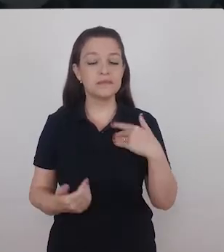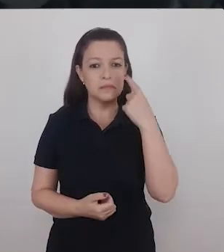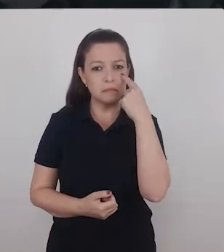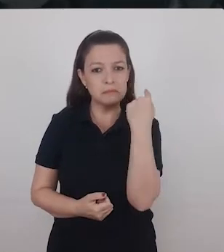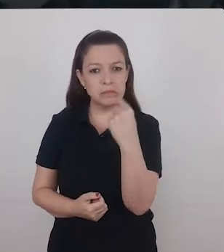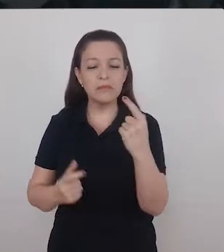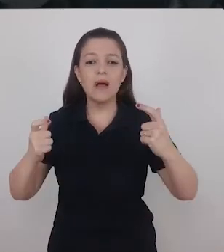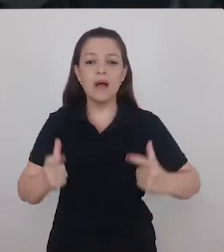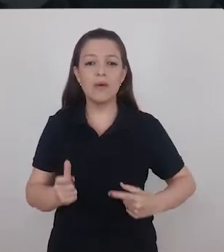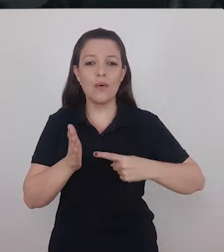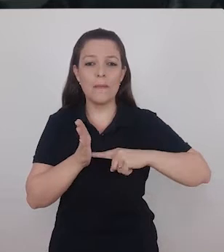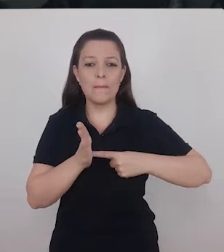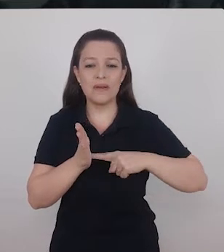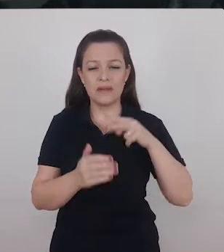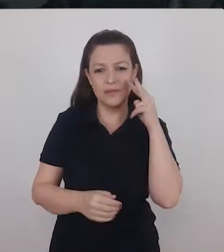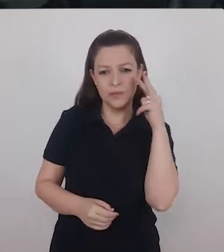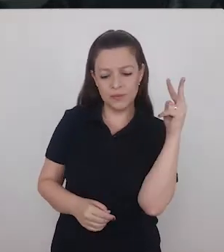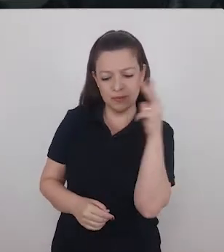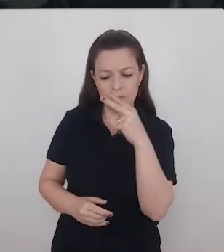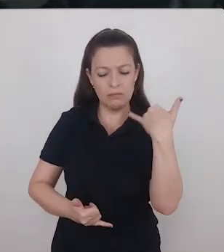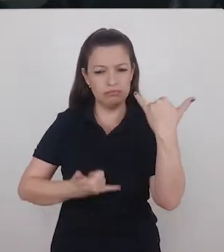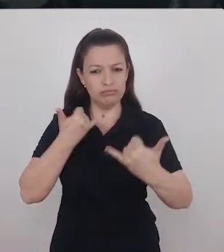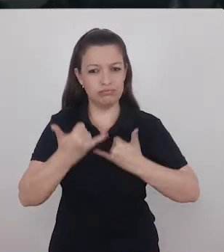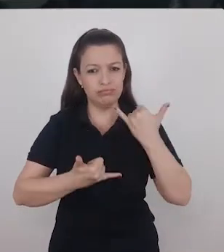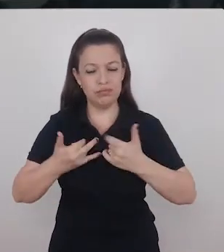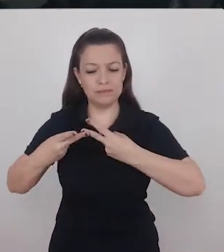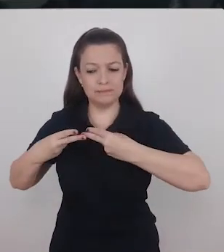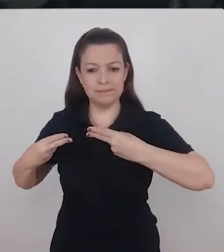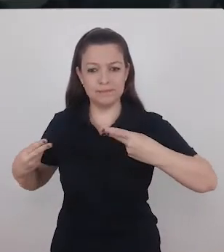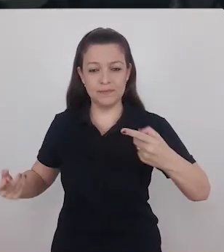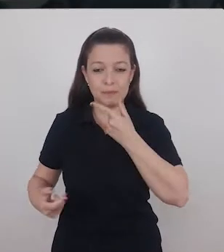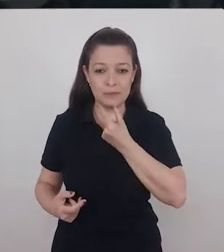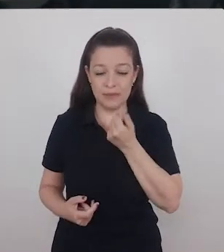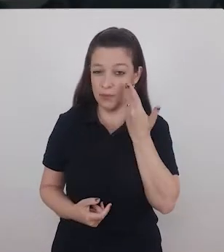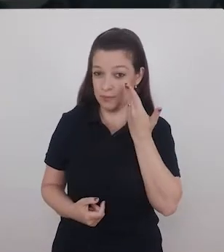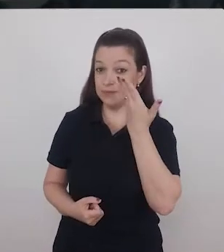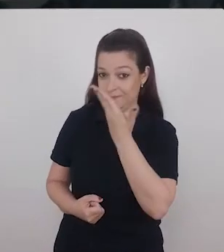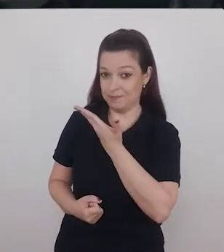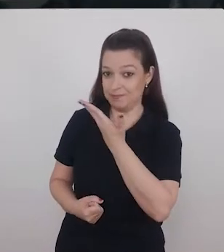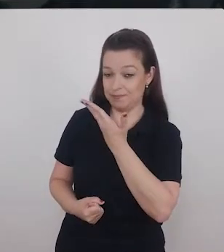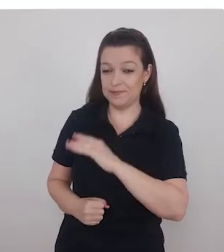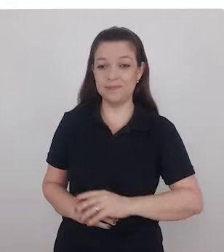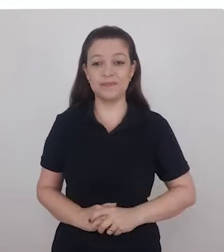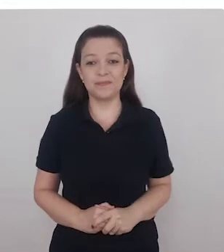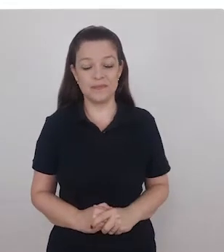Então, descobriram onde está o parafuso no meio de todos os brinquedos do menino? Vamos ver lá na tela a